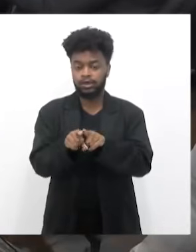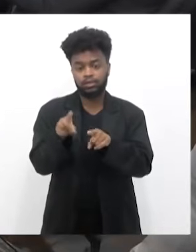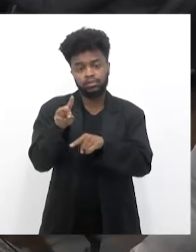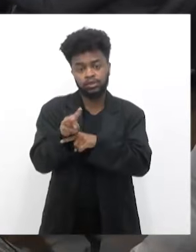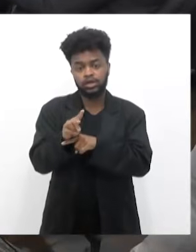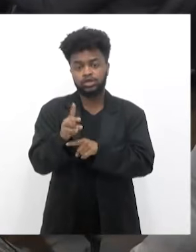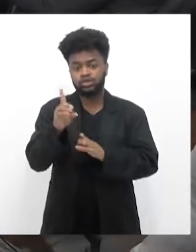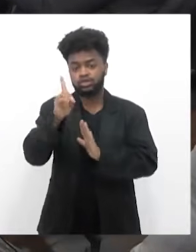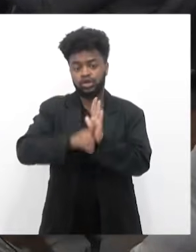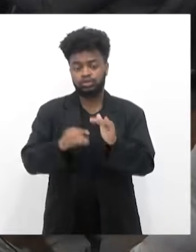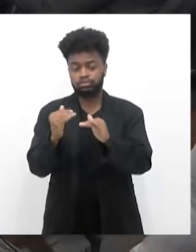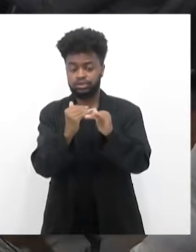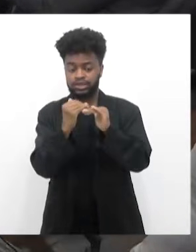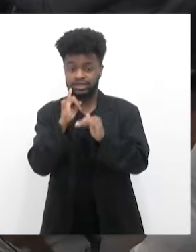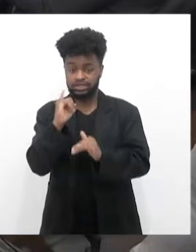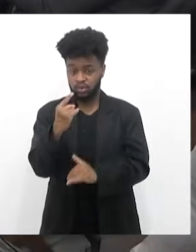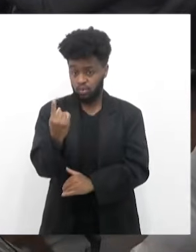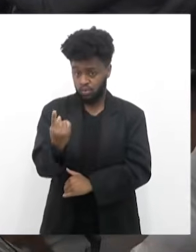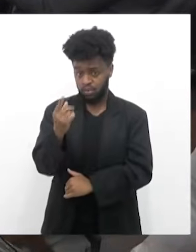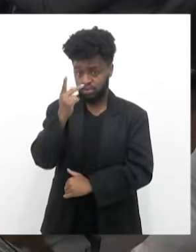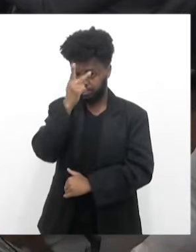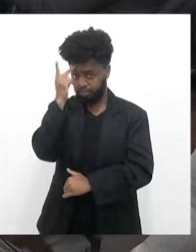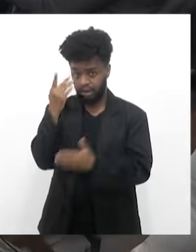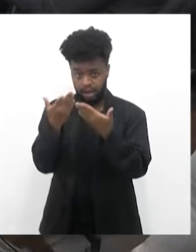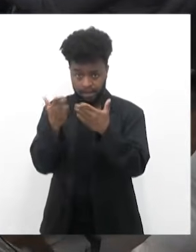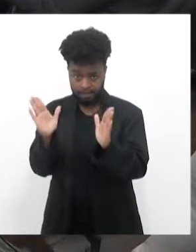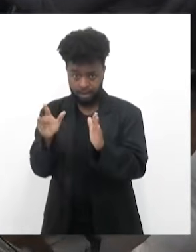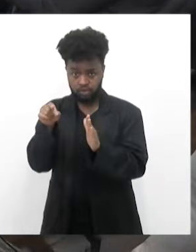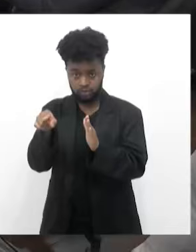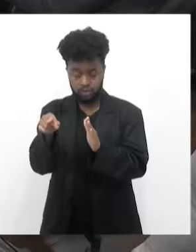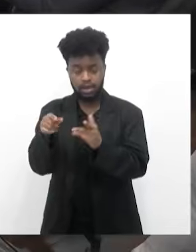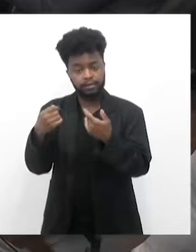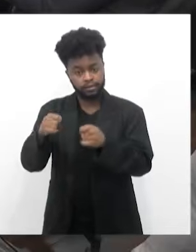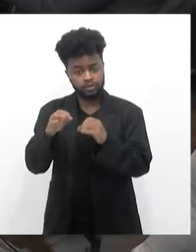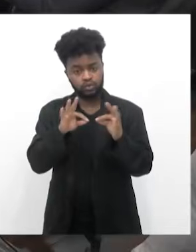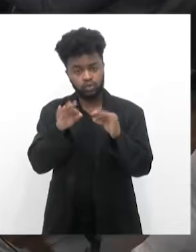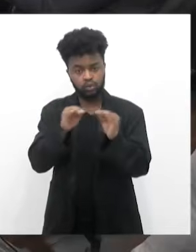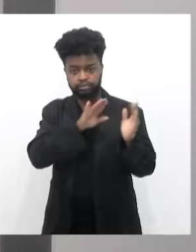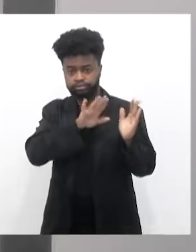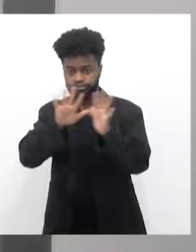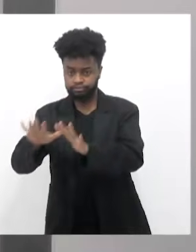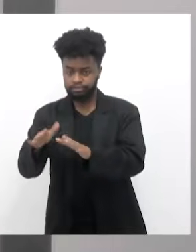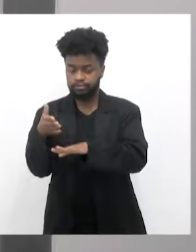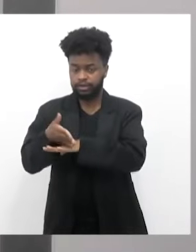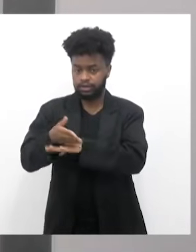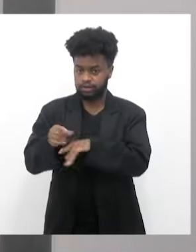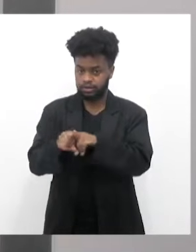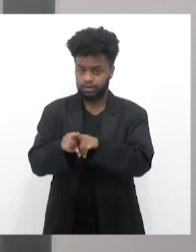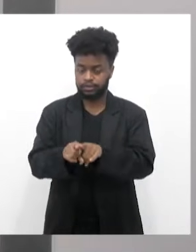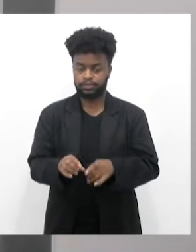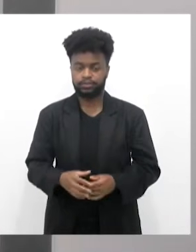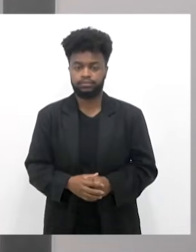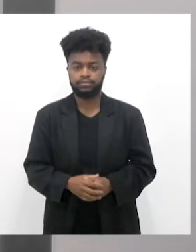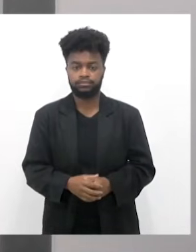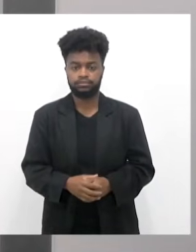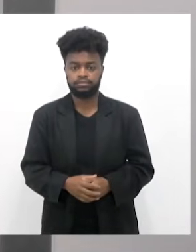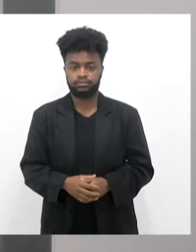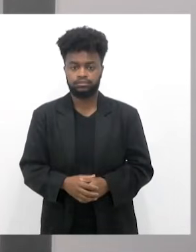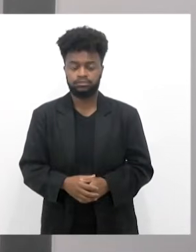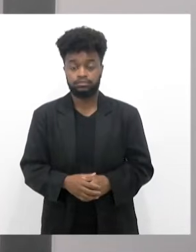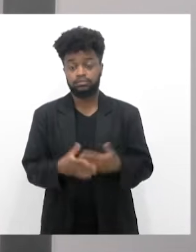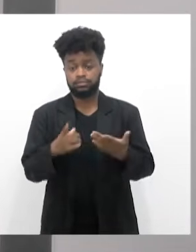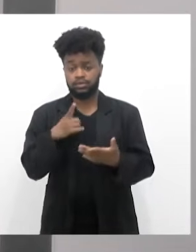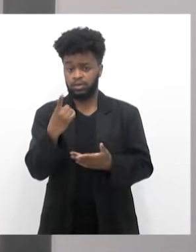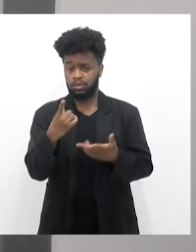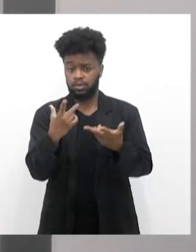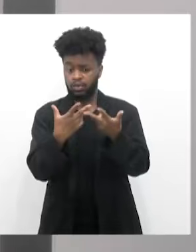direito da isonomia. Se um candidato for aberto determinado espaço, tem que ser igualmente aberto para o outro candidato. O ponto de inflexão, me